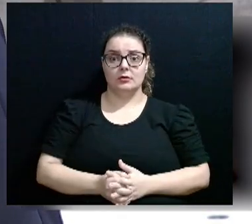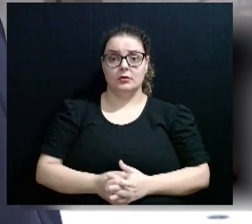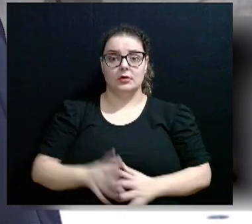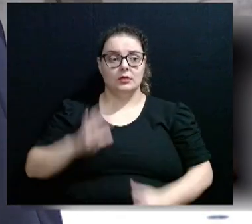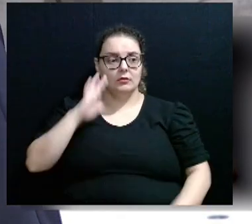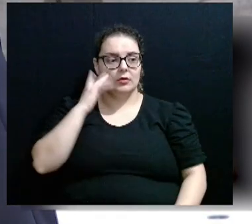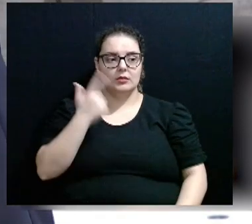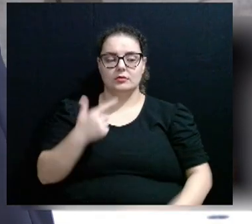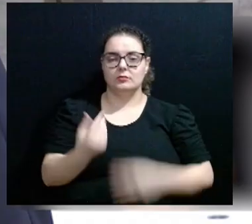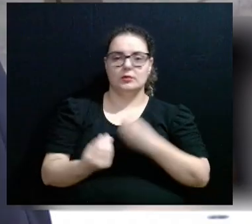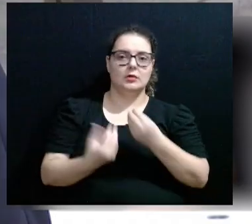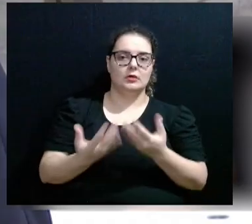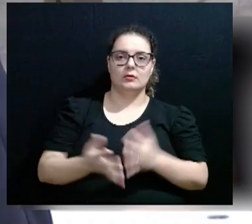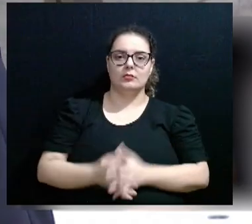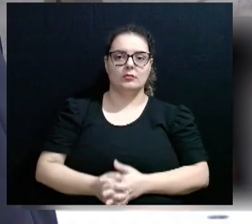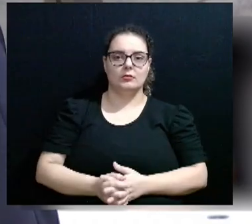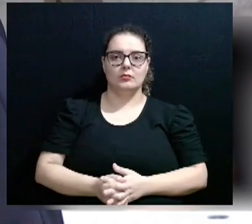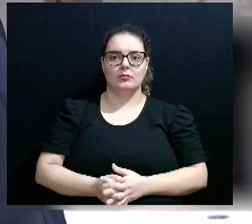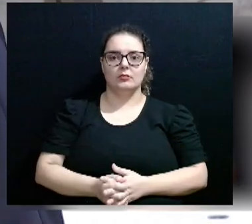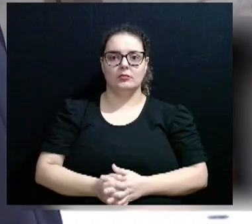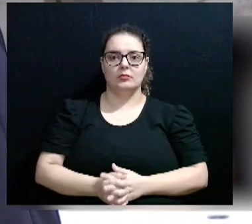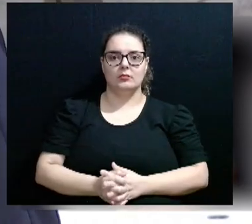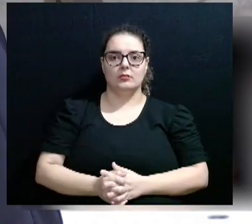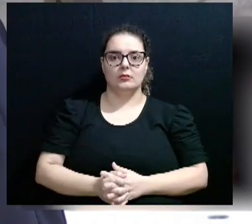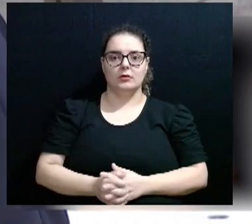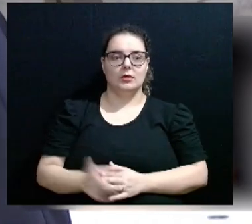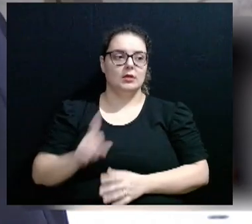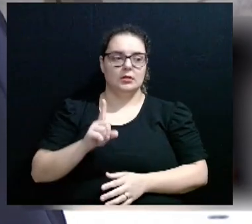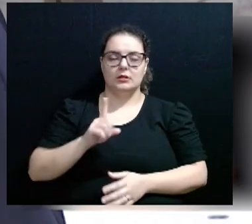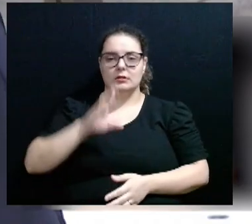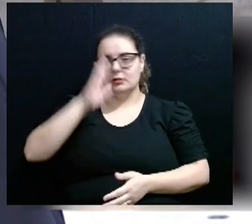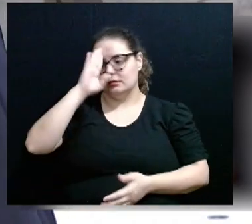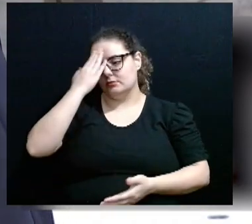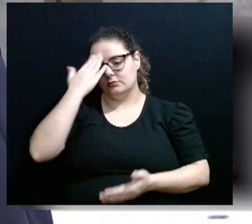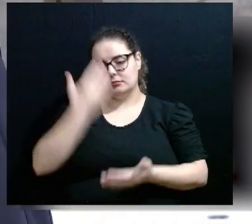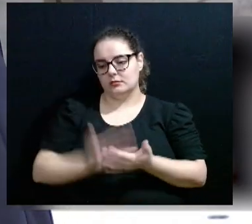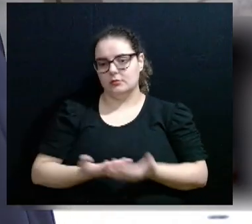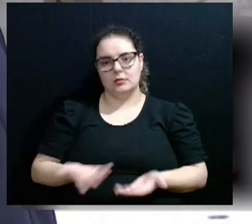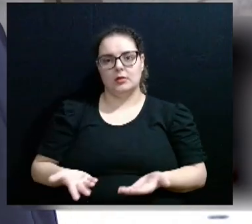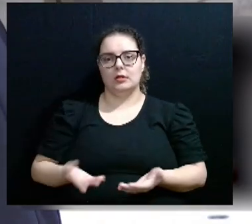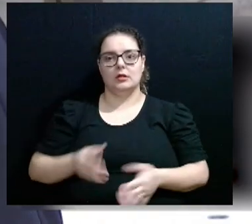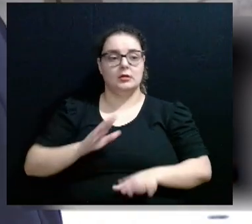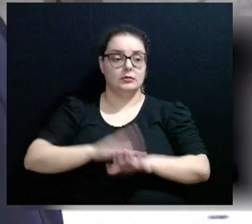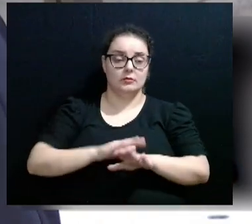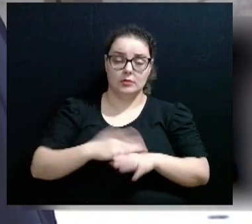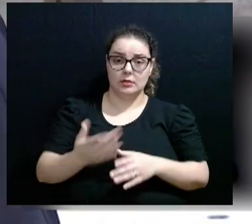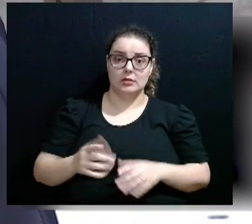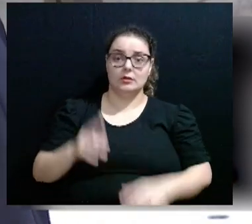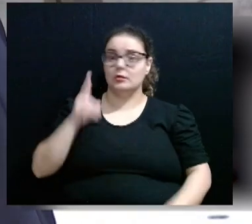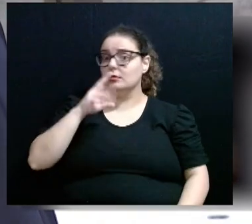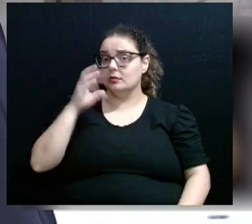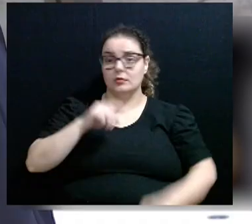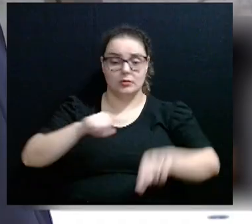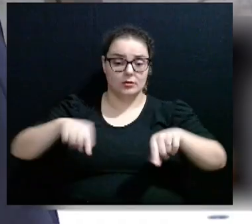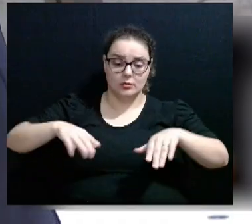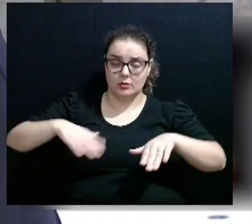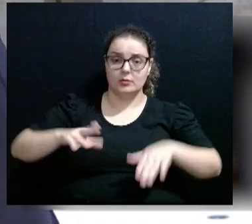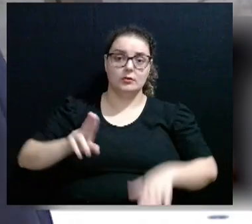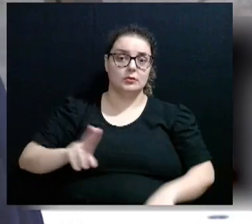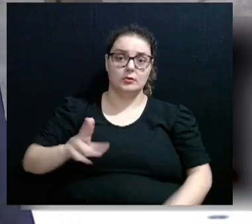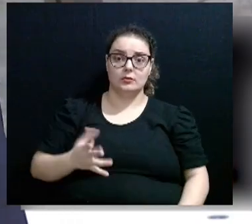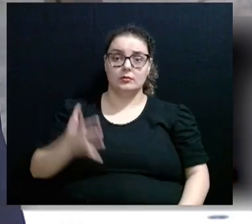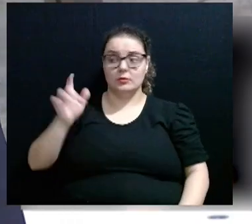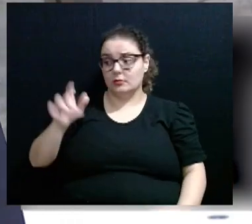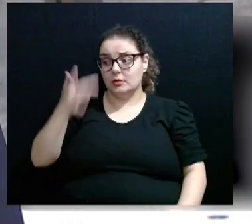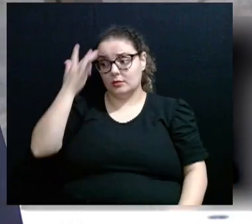gente não tomar essa providência urgente nessas piscinas de uso coletivo, porque a pessoa não sabe quando está